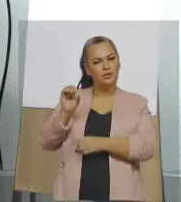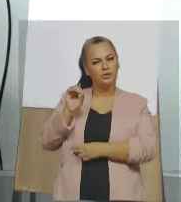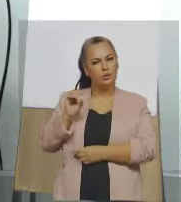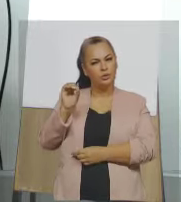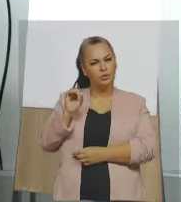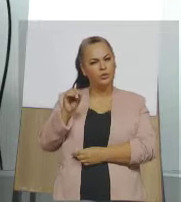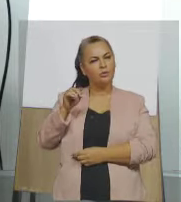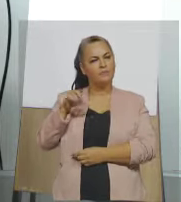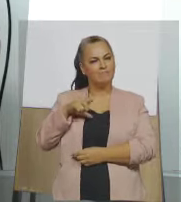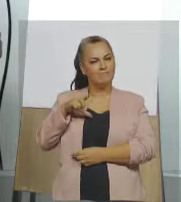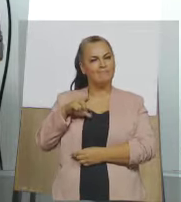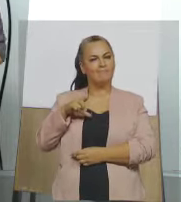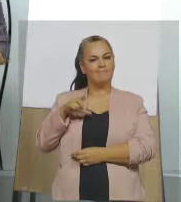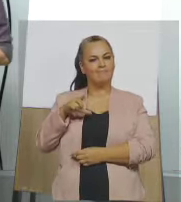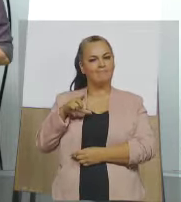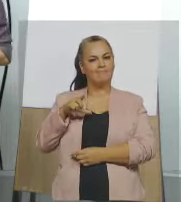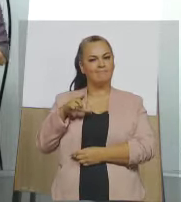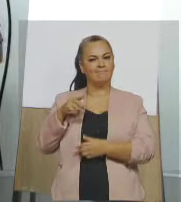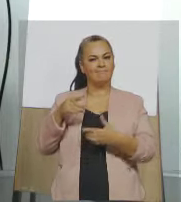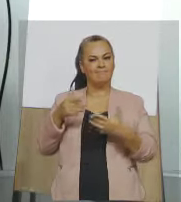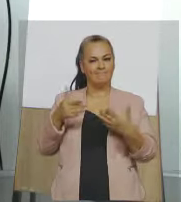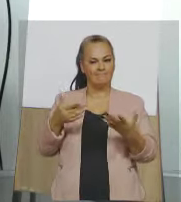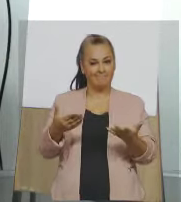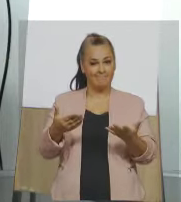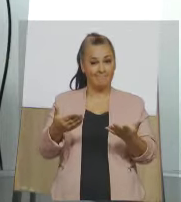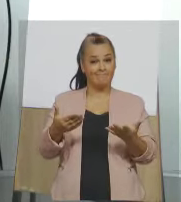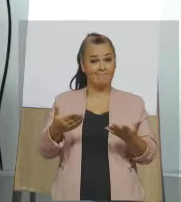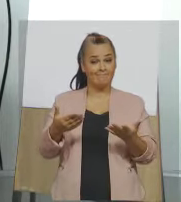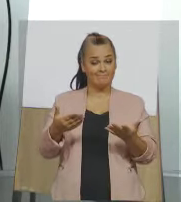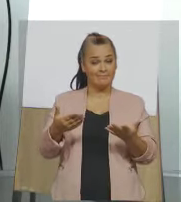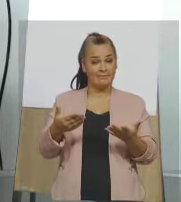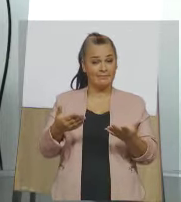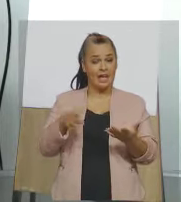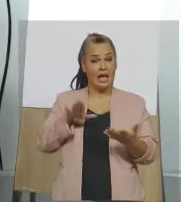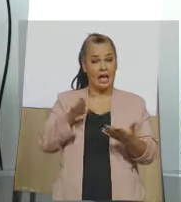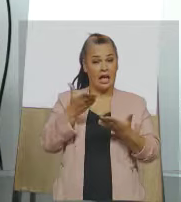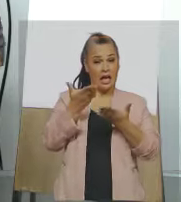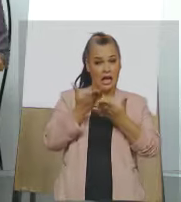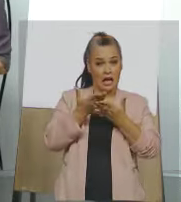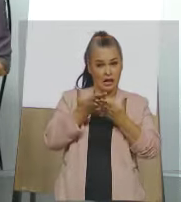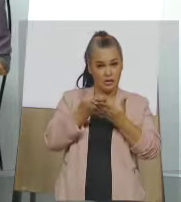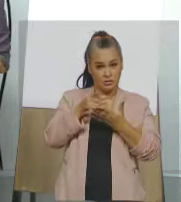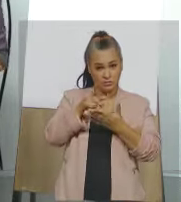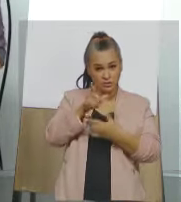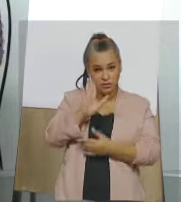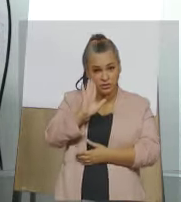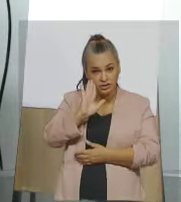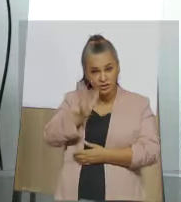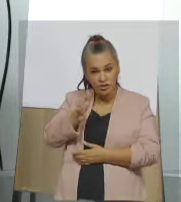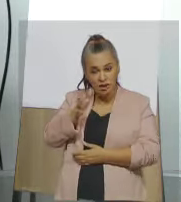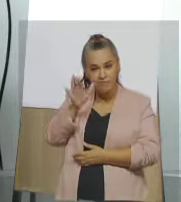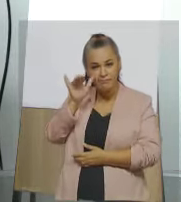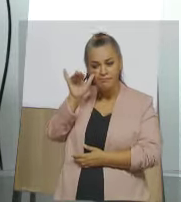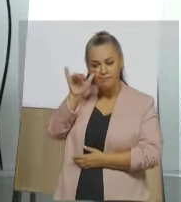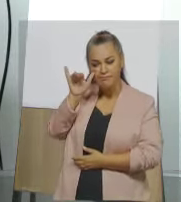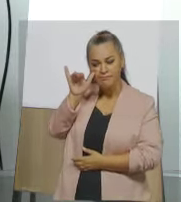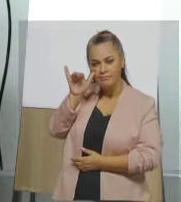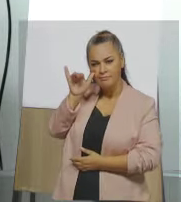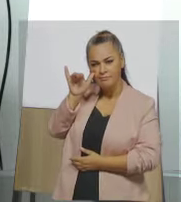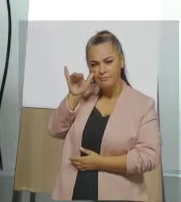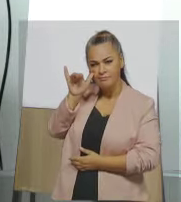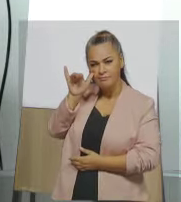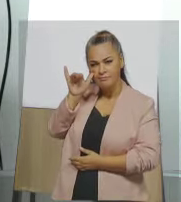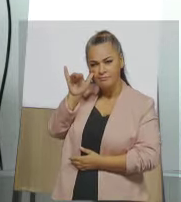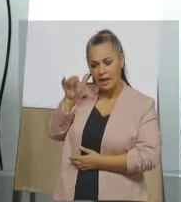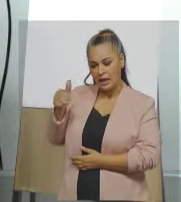daqui. Então, além da aula que você já assistiu do primeiro ano, no dia 15/9, assista também essa do